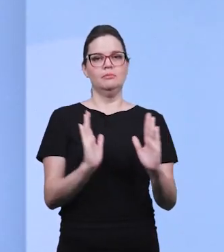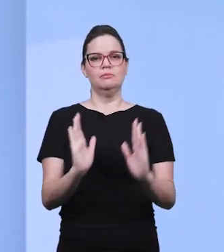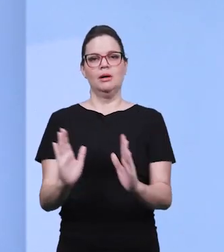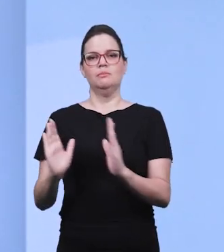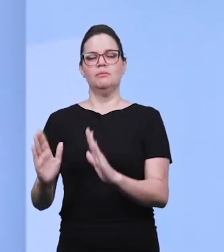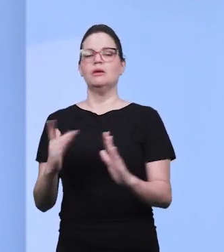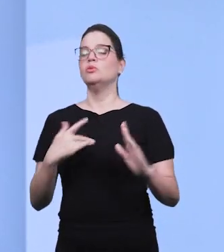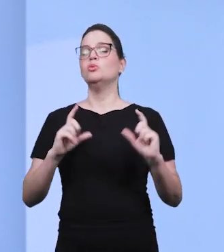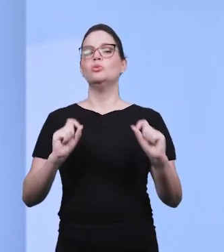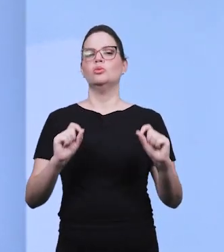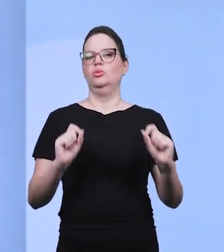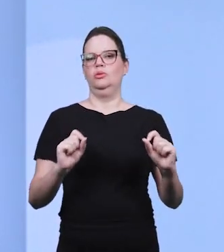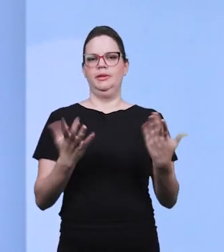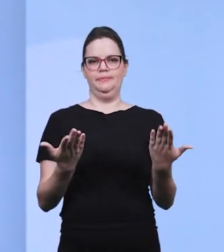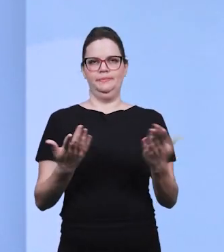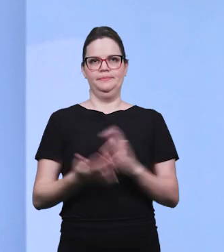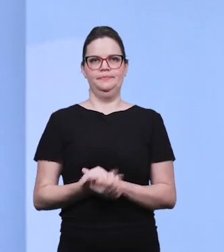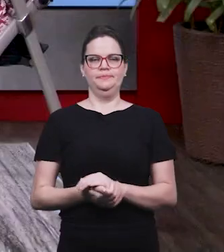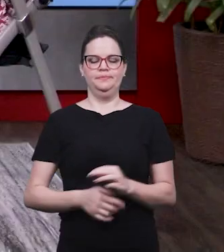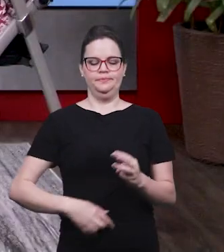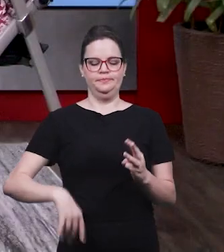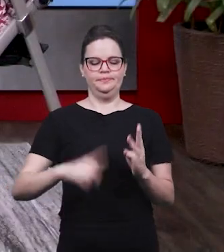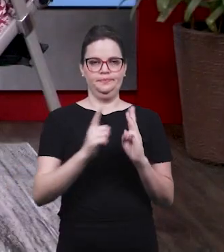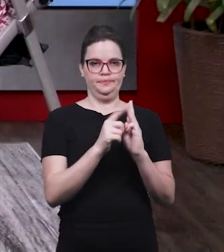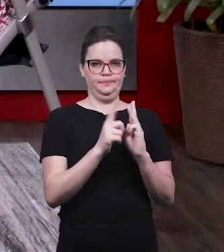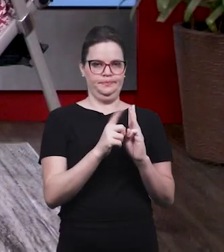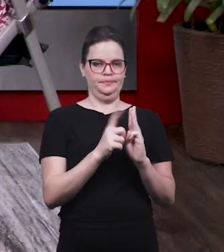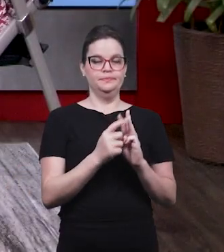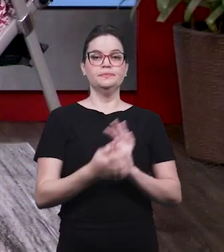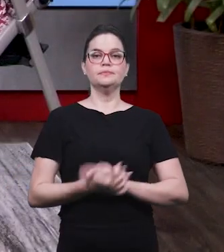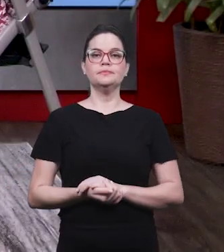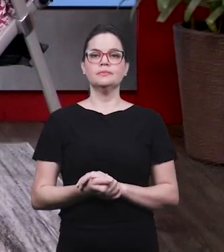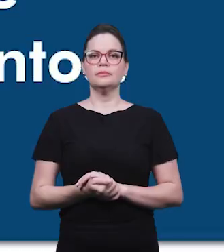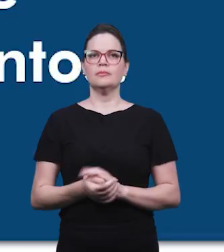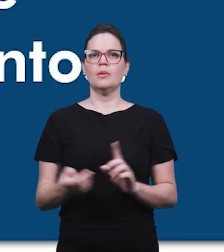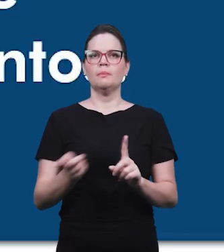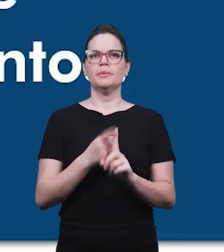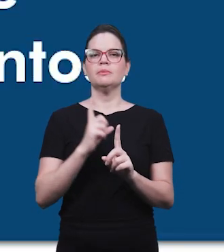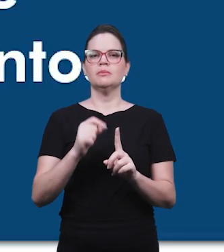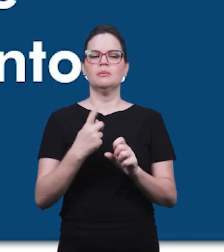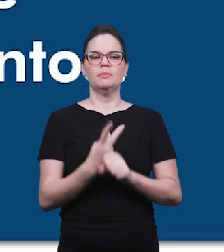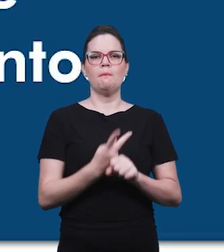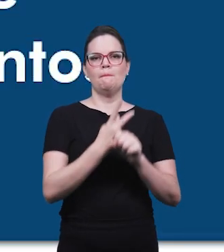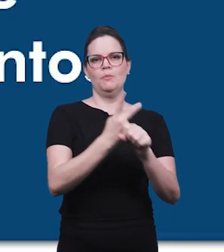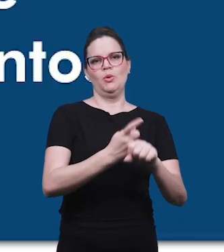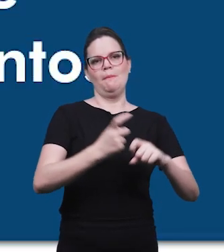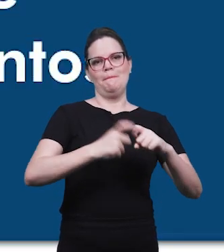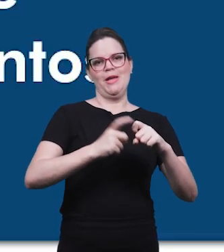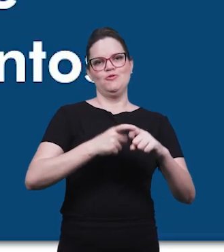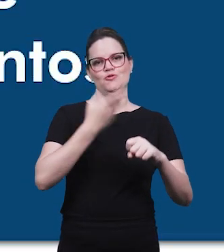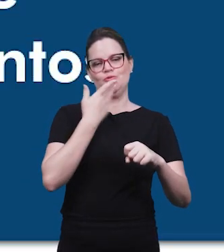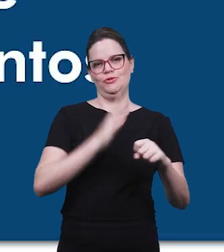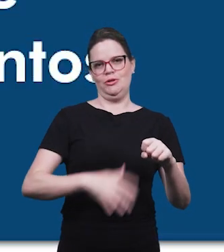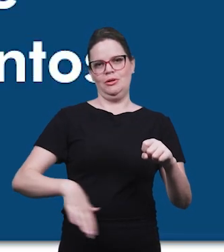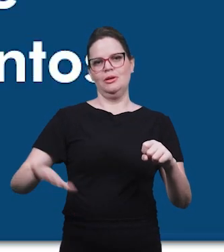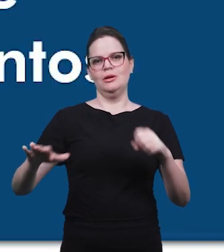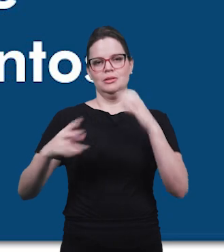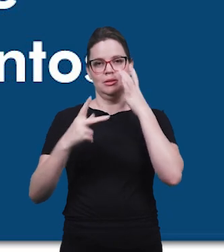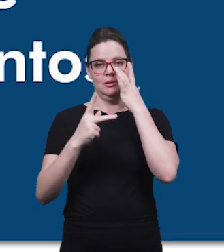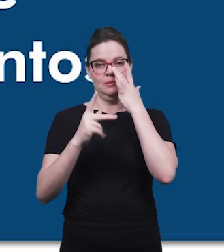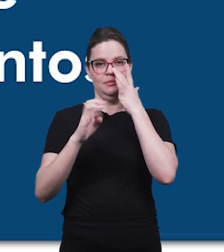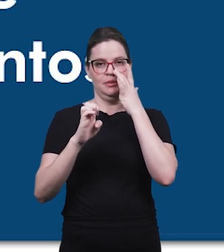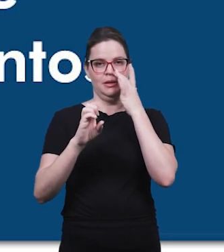que eu faço? Nós vamos falar aqui dos passos. Então, primeiro é buscar o pediatra do seu filho.